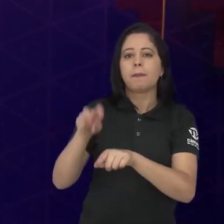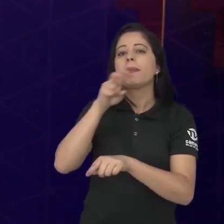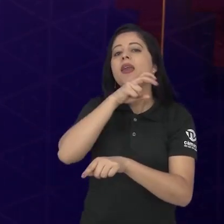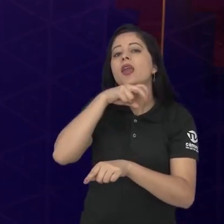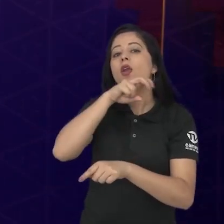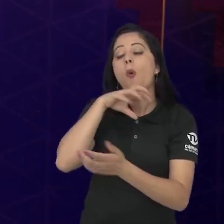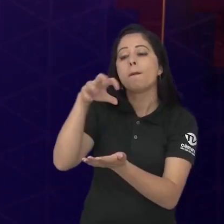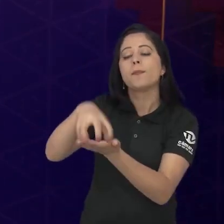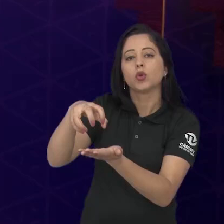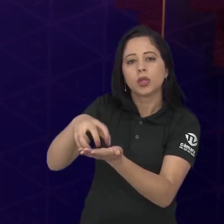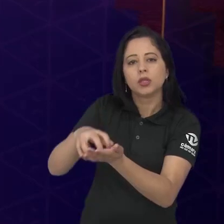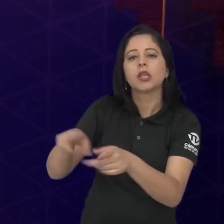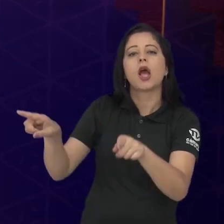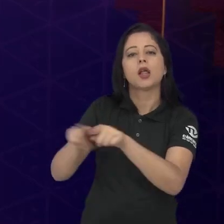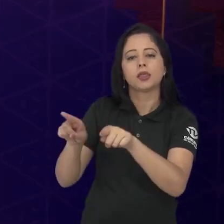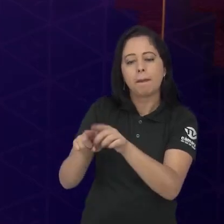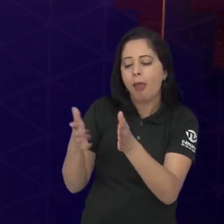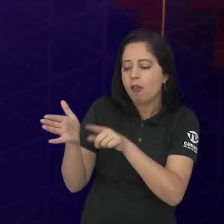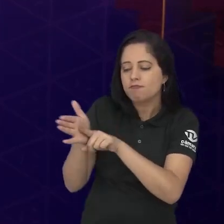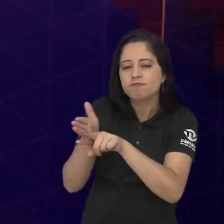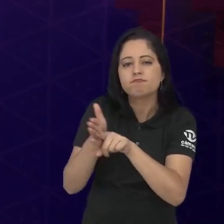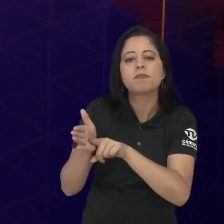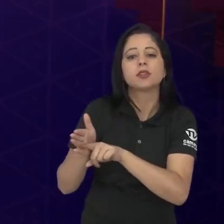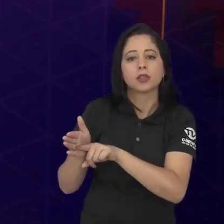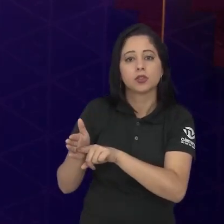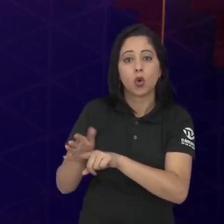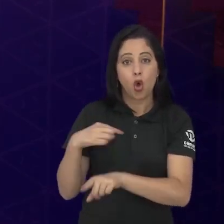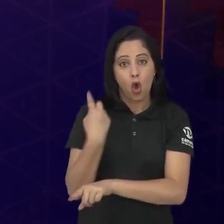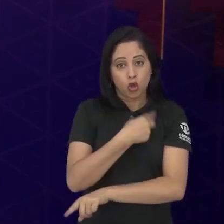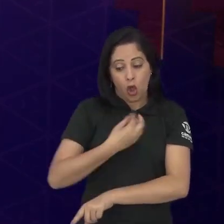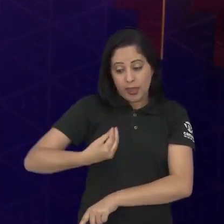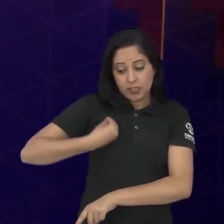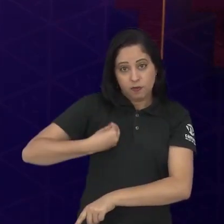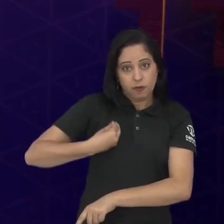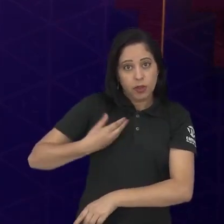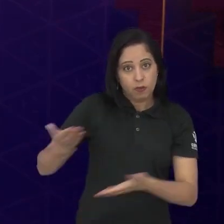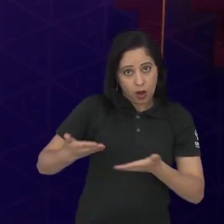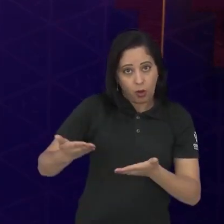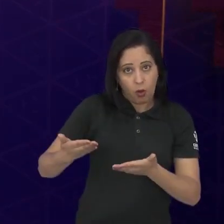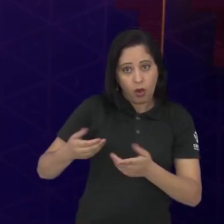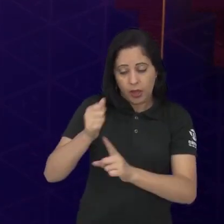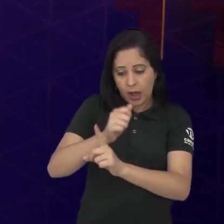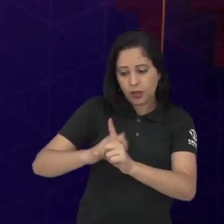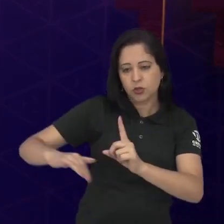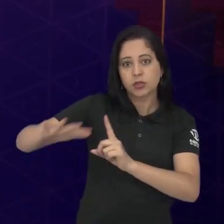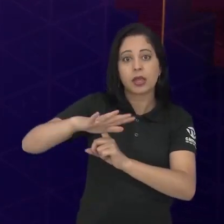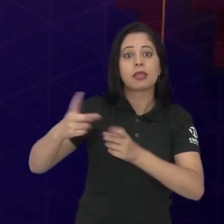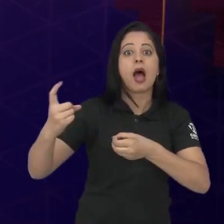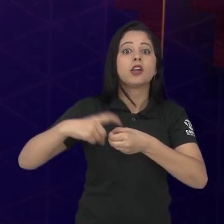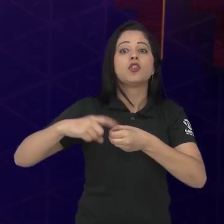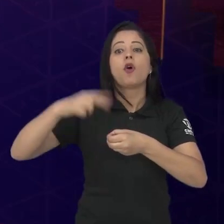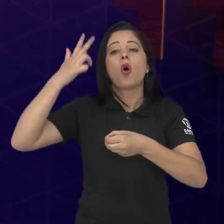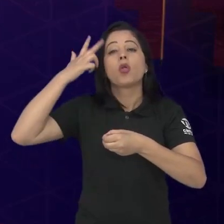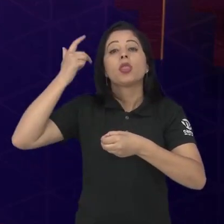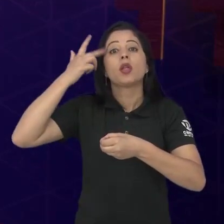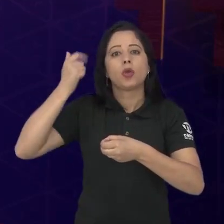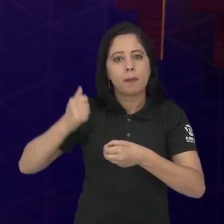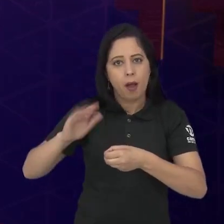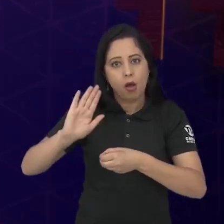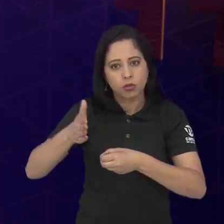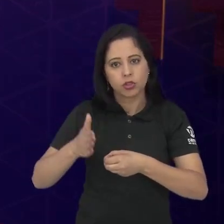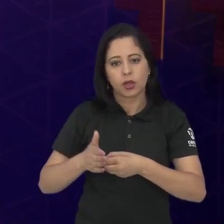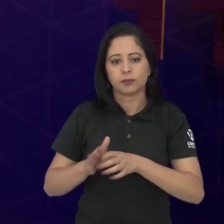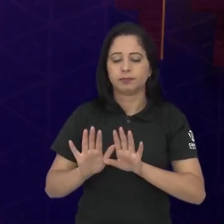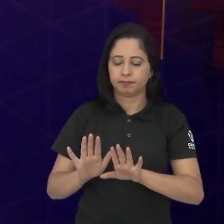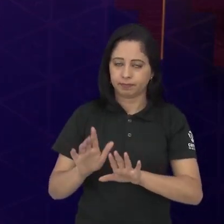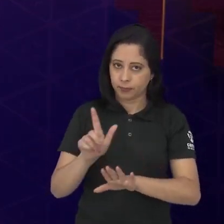Butantan ajudou na pesquisa, enfim, a gente está vivo e está bem como sociedade, podendo voltar aí à